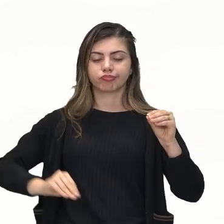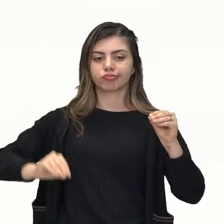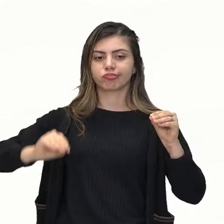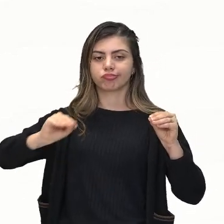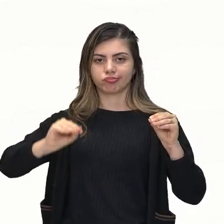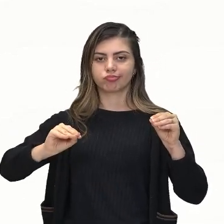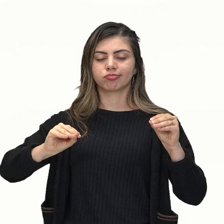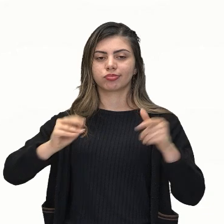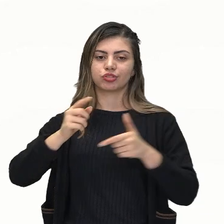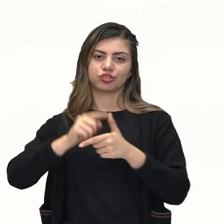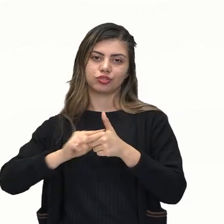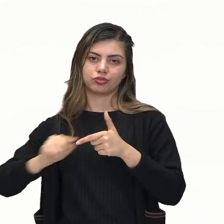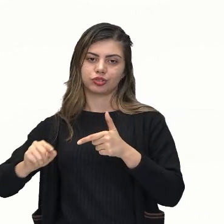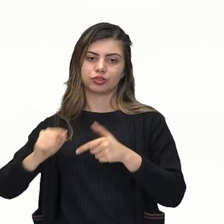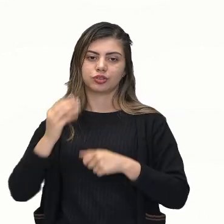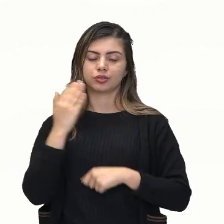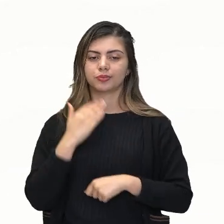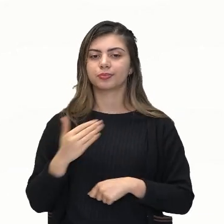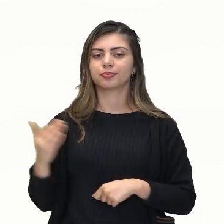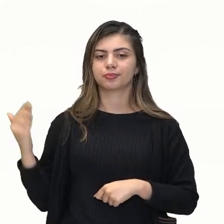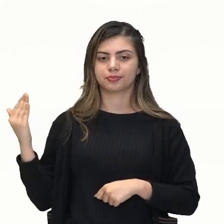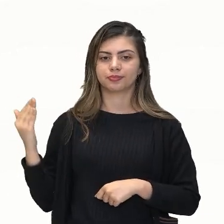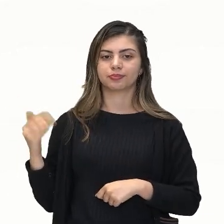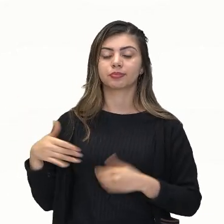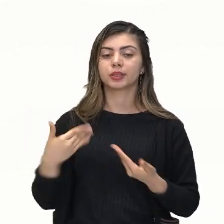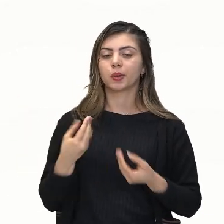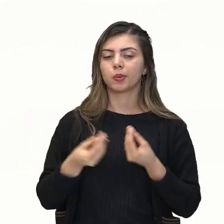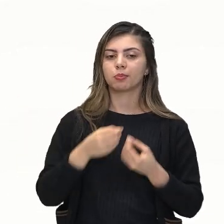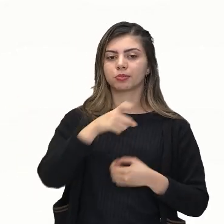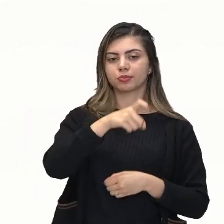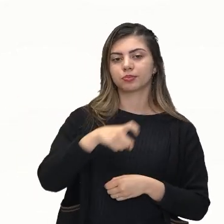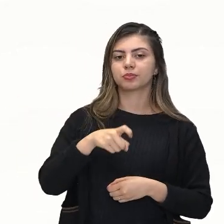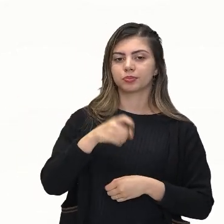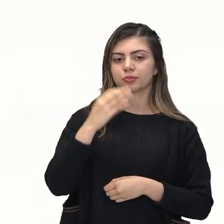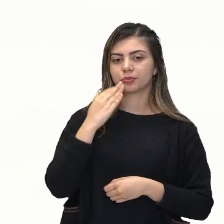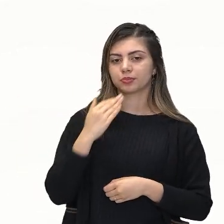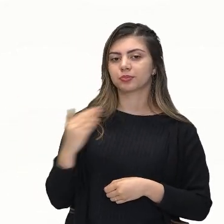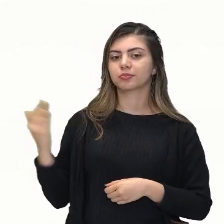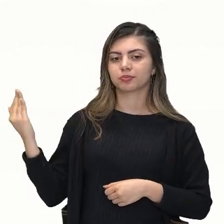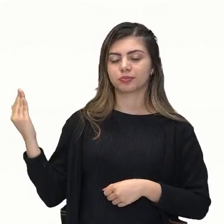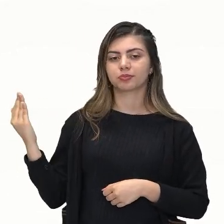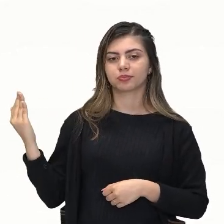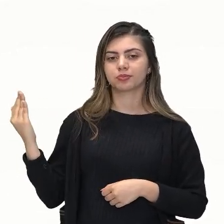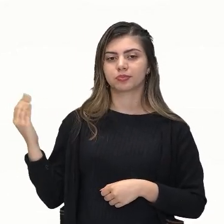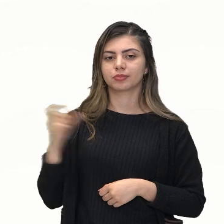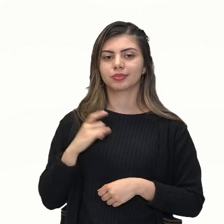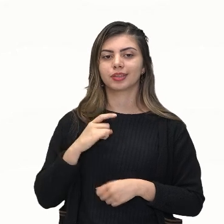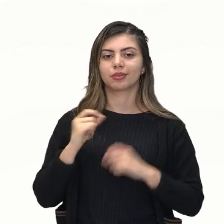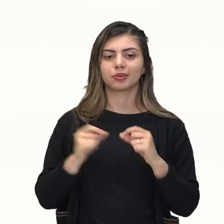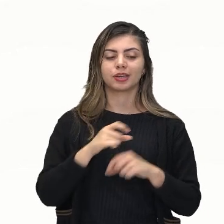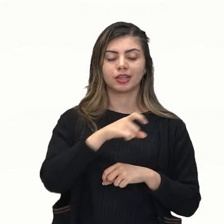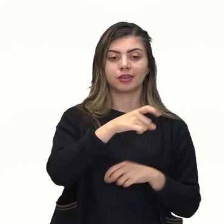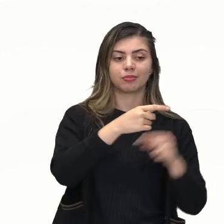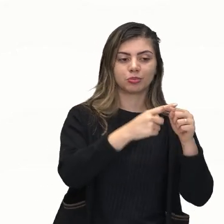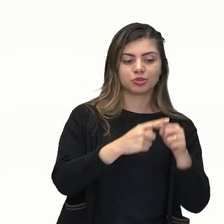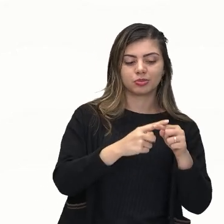multiplicando, eu vou passar para o outro lado, fazendo a sua operação inversa.